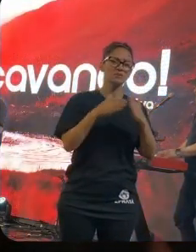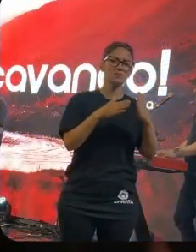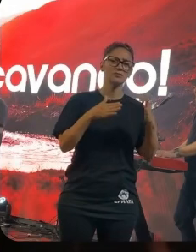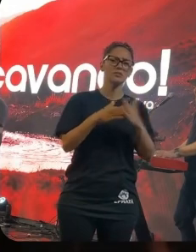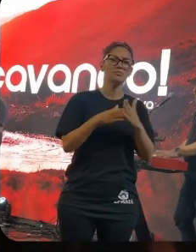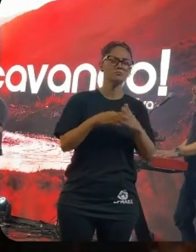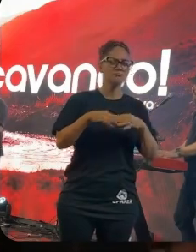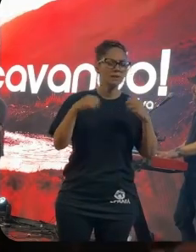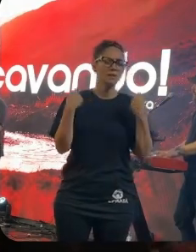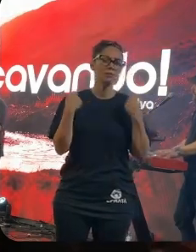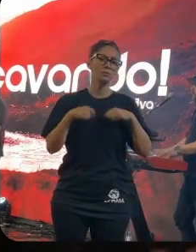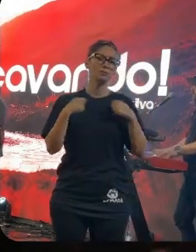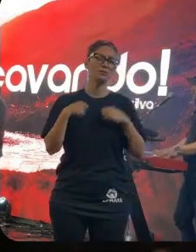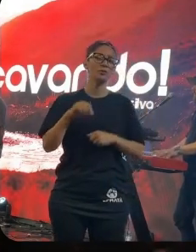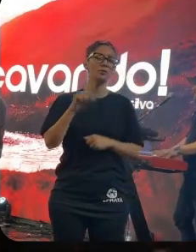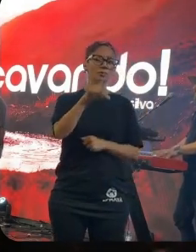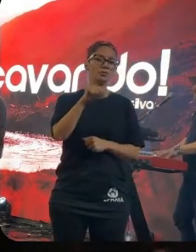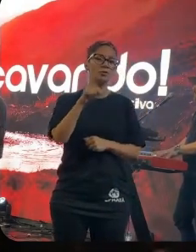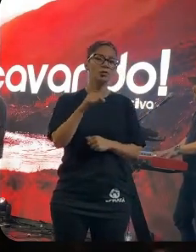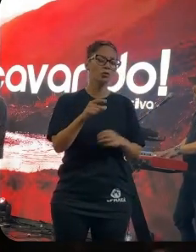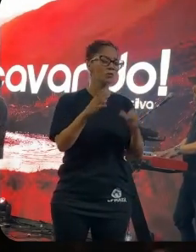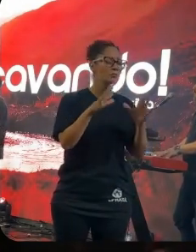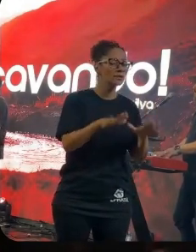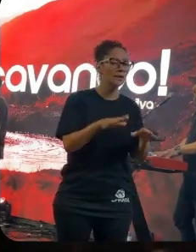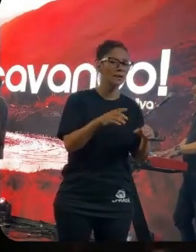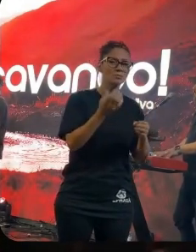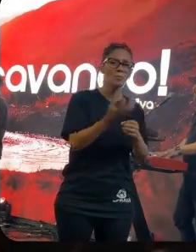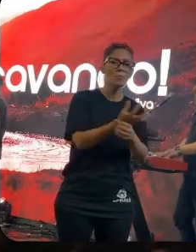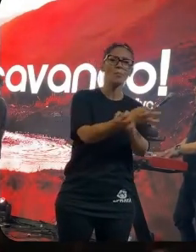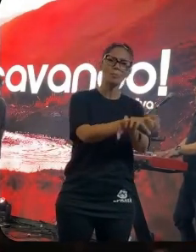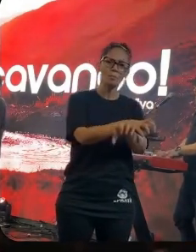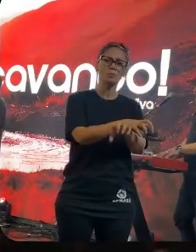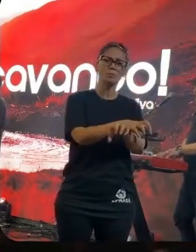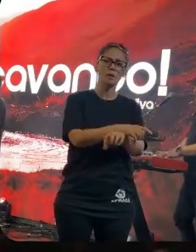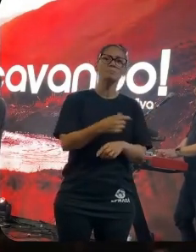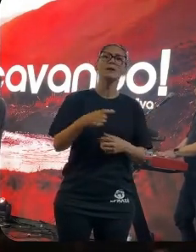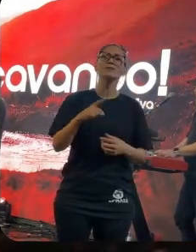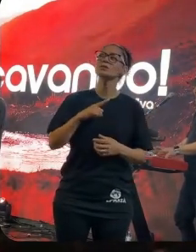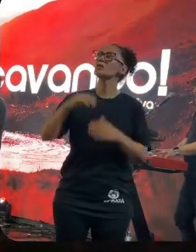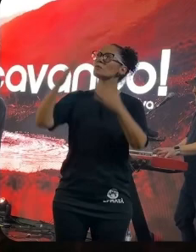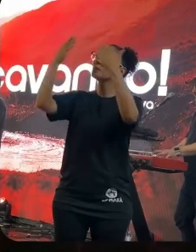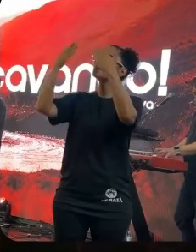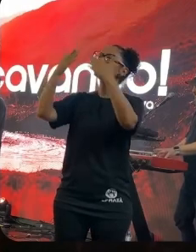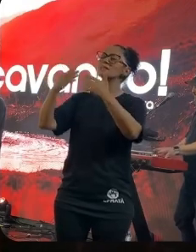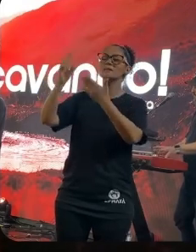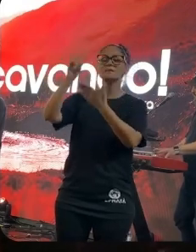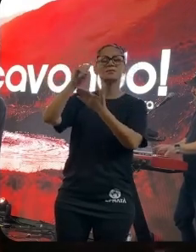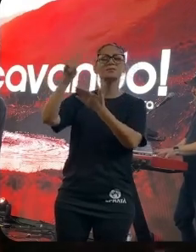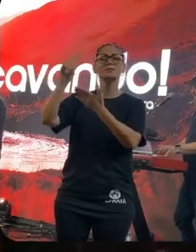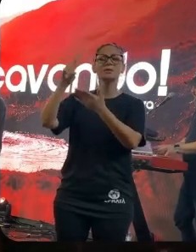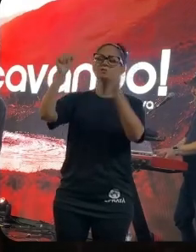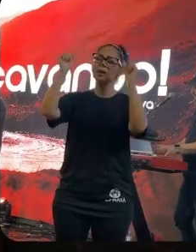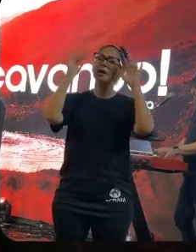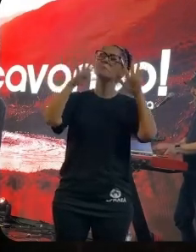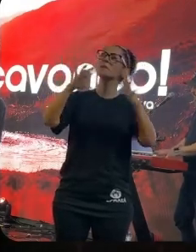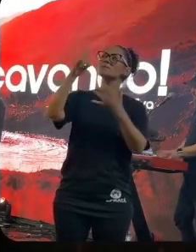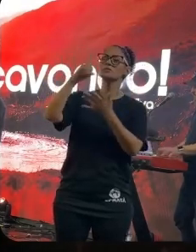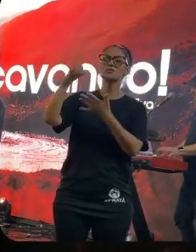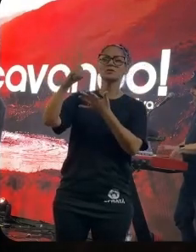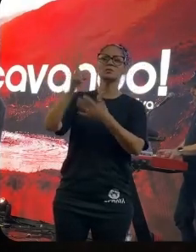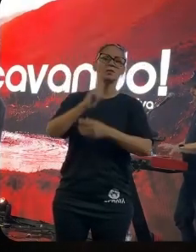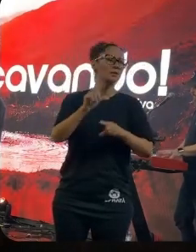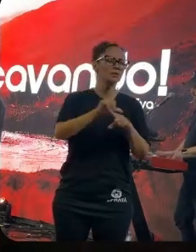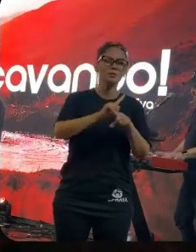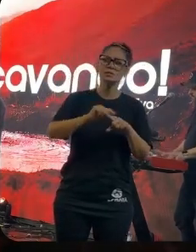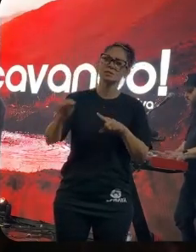vale, mas eu fico com Deus. Eu fico no vale, mas eu fico com a presença. Eu fico no vale, mas eu fico com a bênção. Eu não saio do